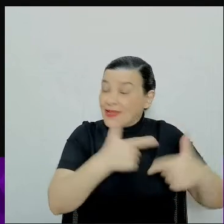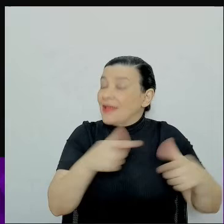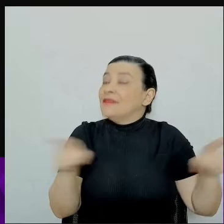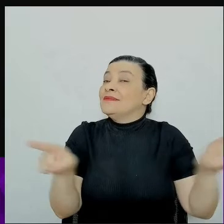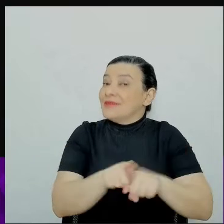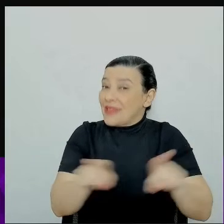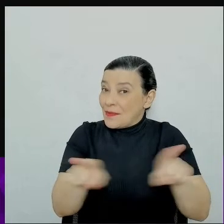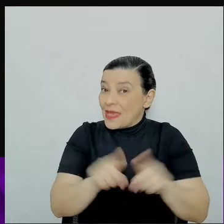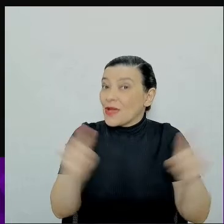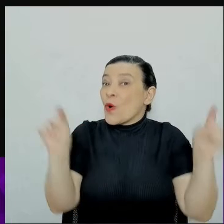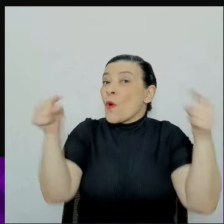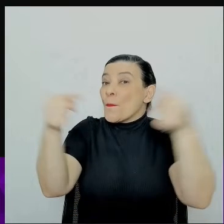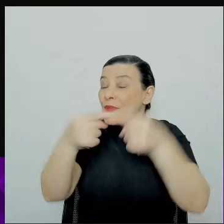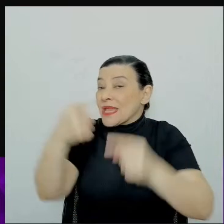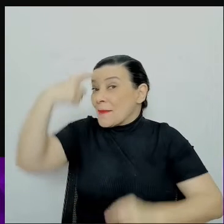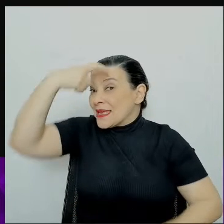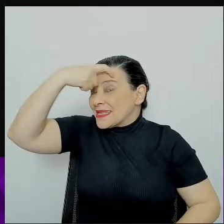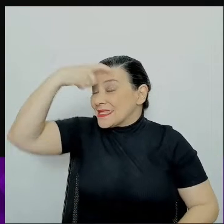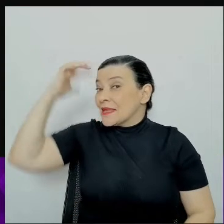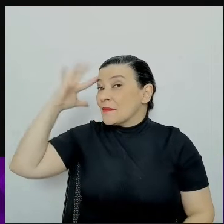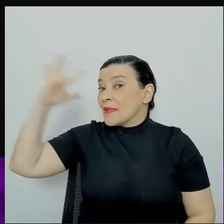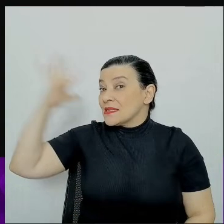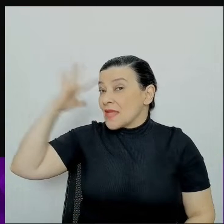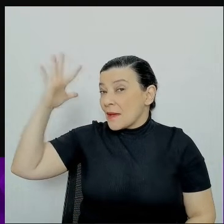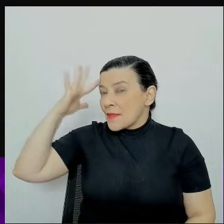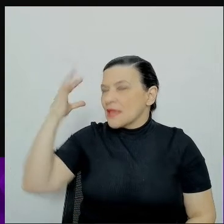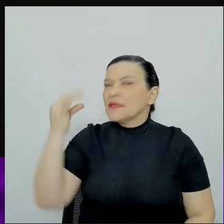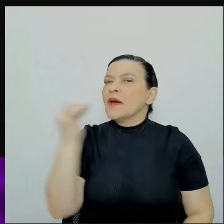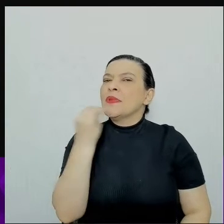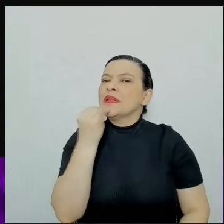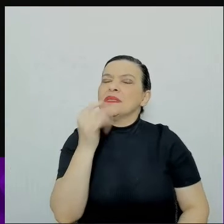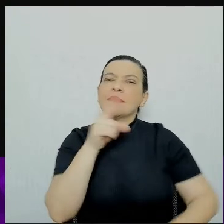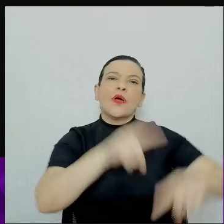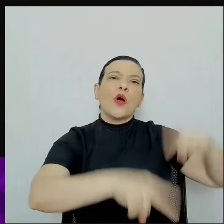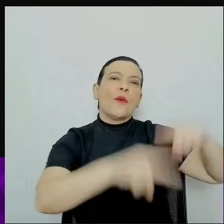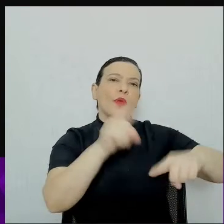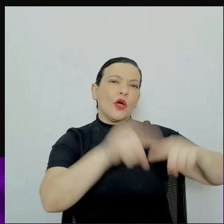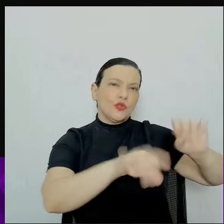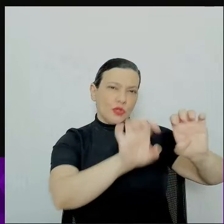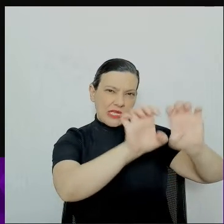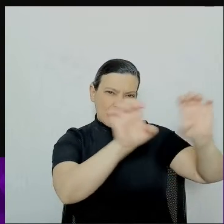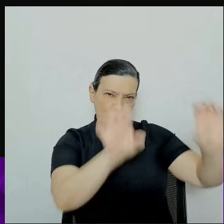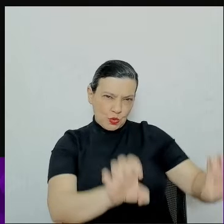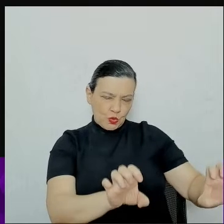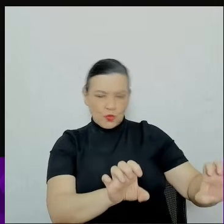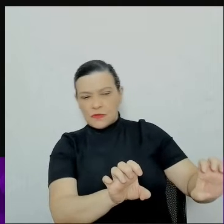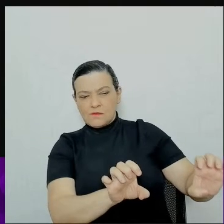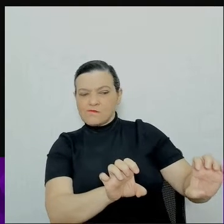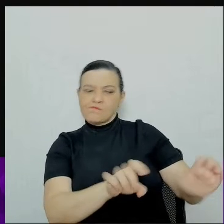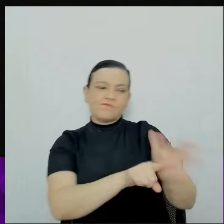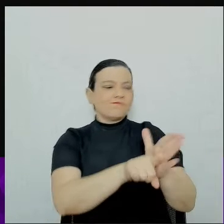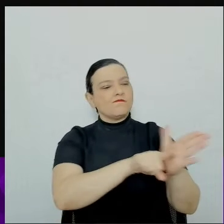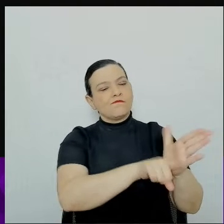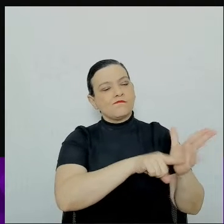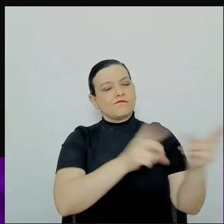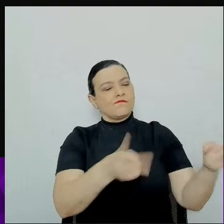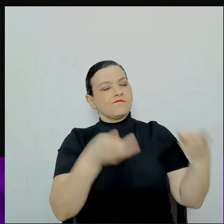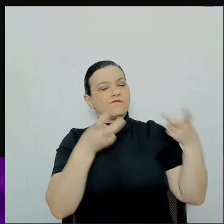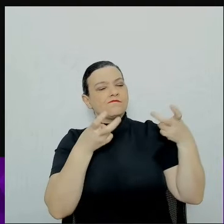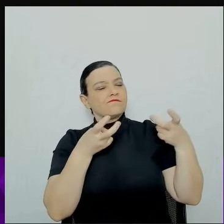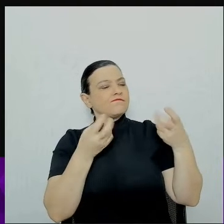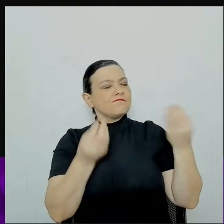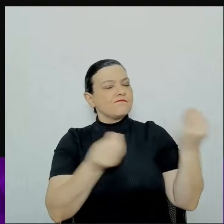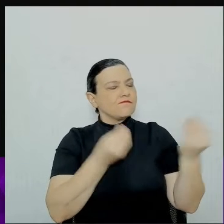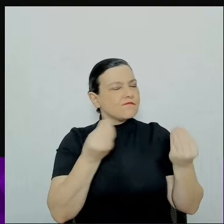pensar, porque quando a gente chega, por exemplo, em estruturas de produto, a gente consegue olhar e ver de uma maneira totalmente